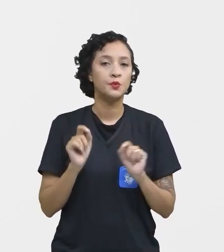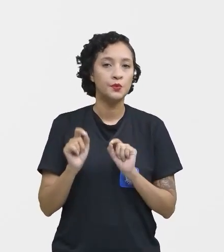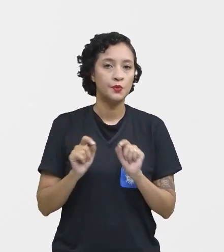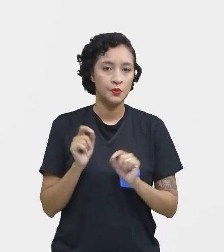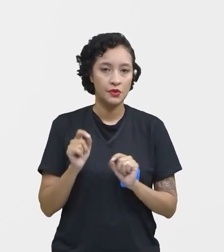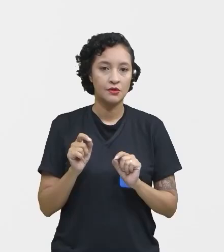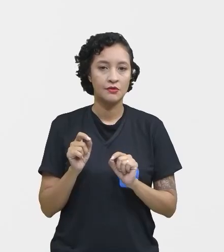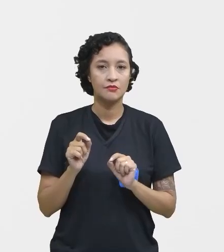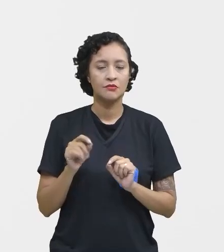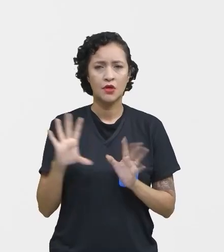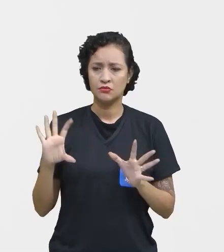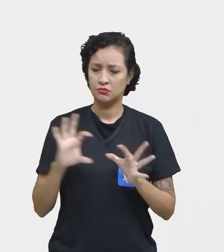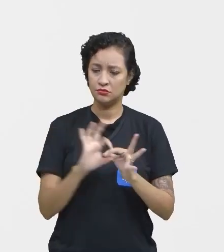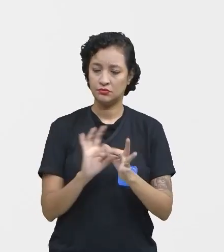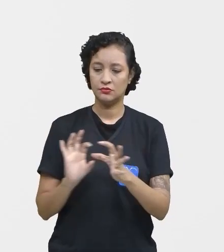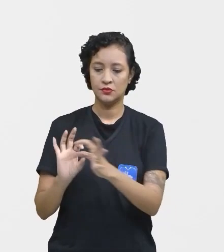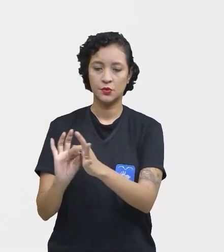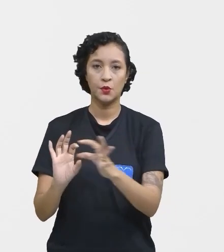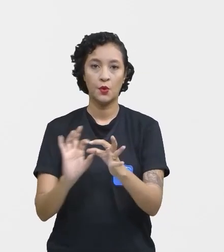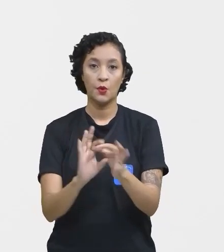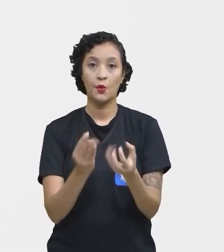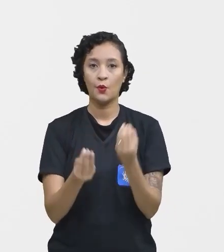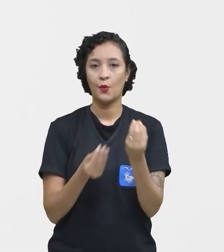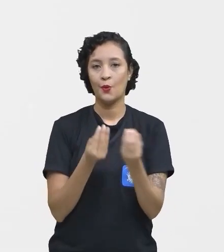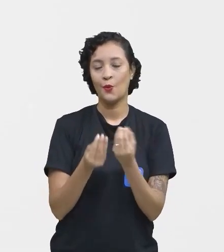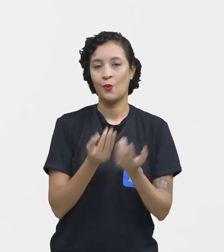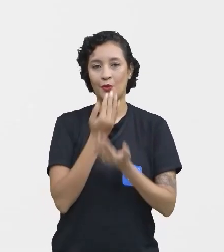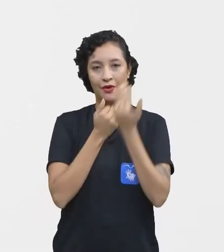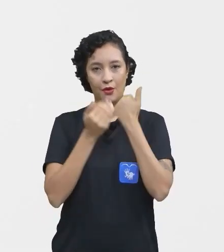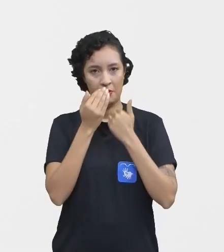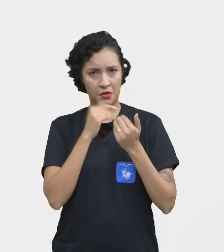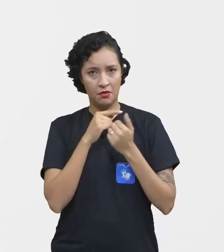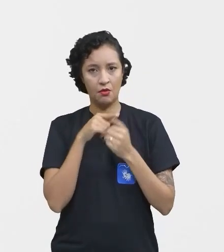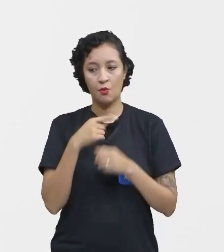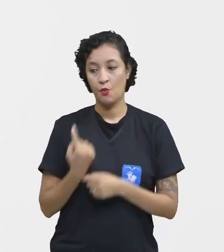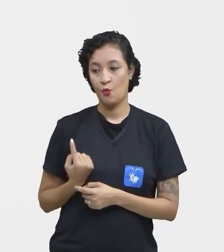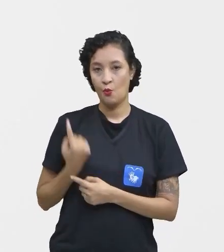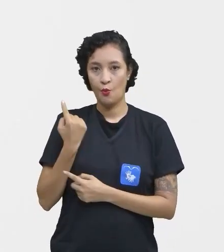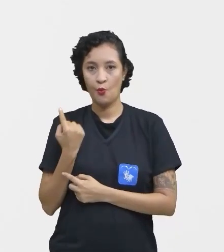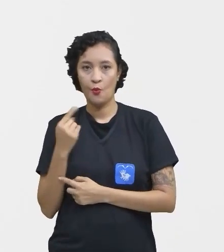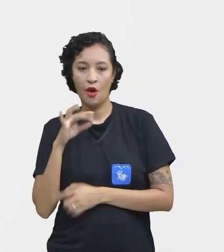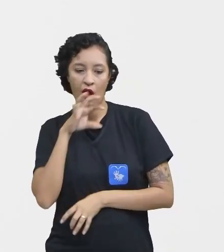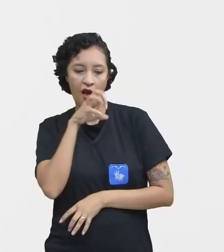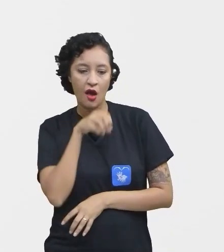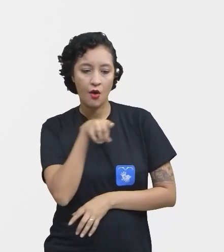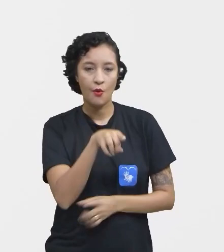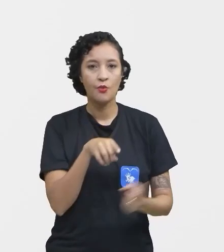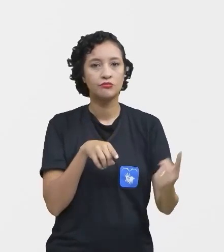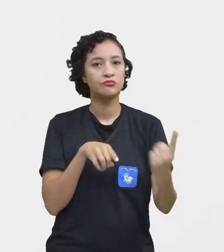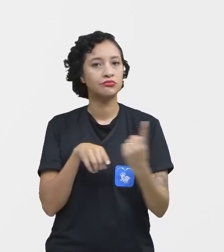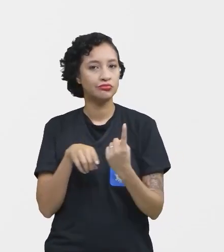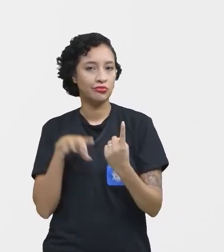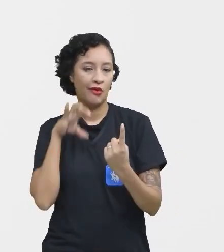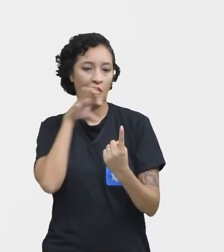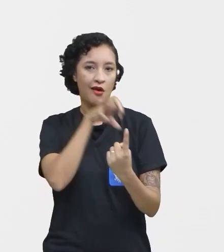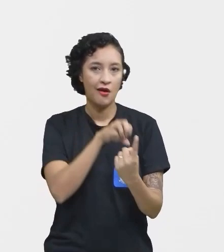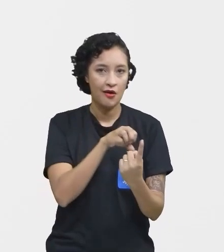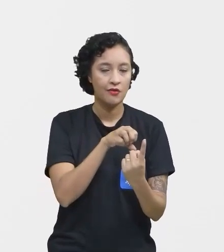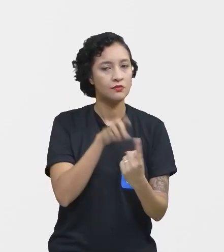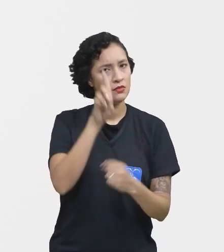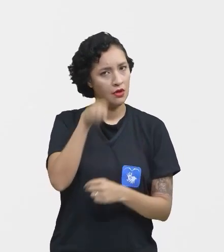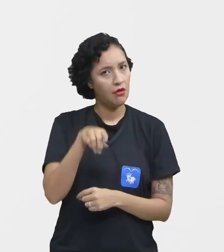estão conectados através da alimentação, um se alimenta do outro. Vocês lembram que nós falamos